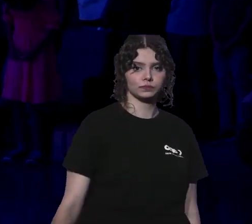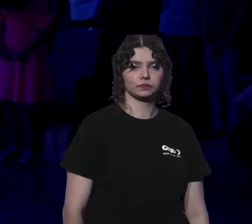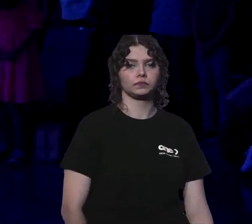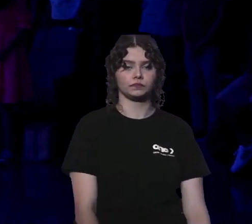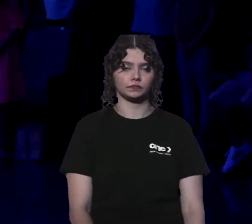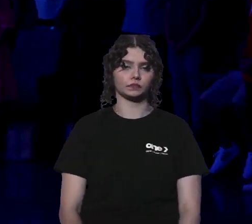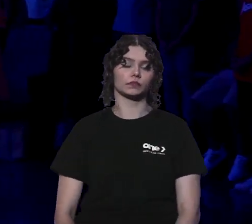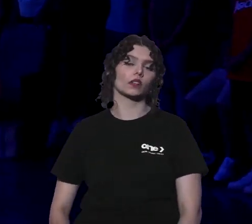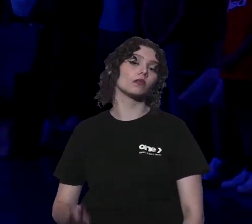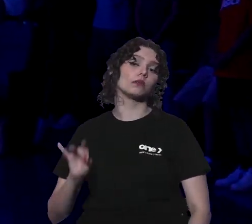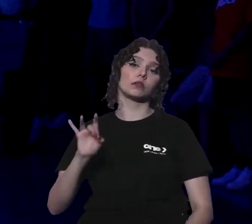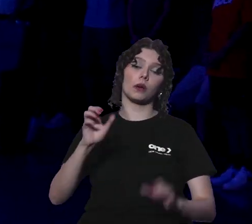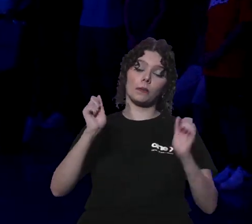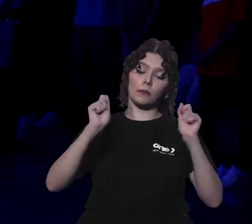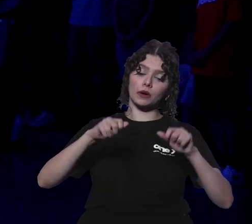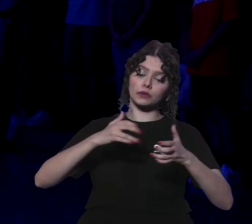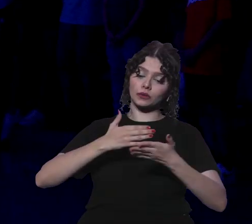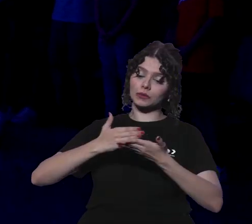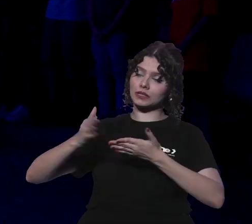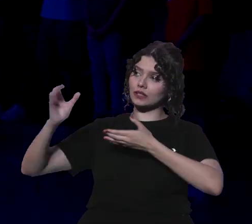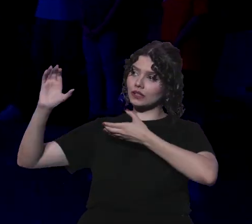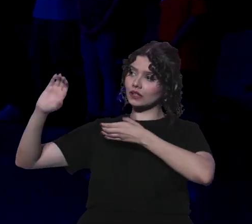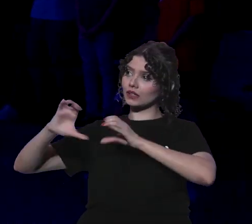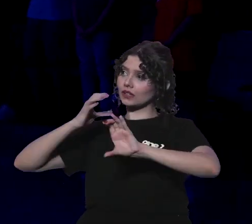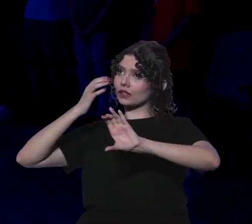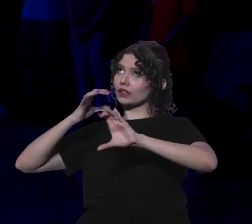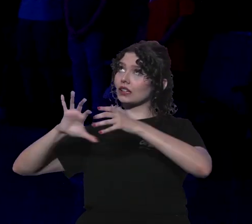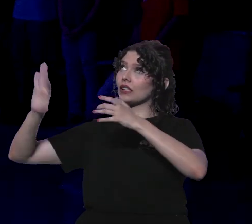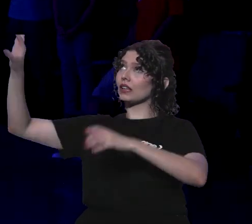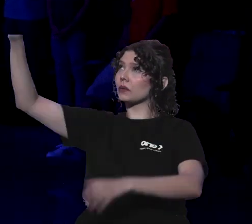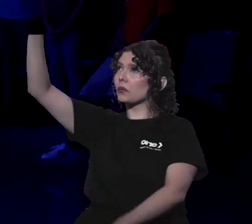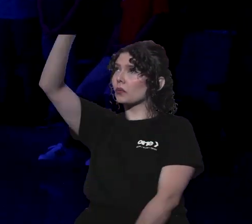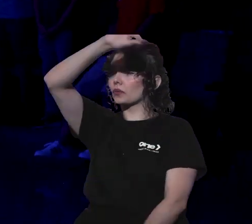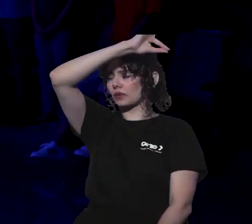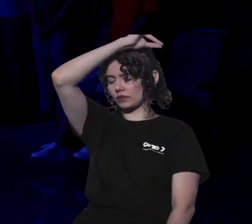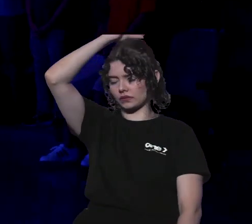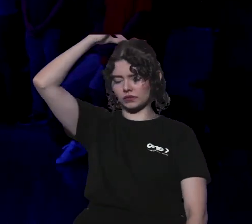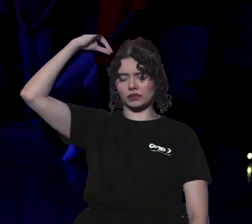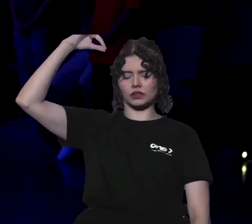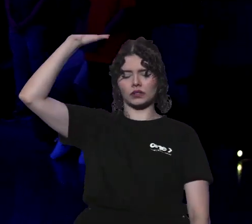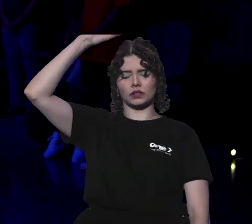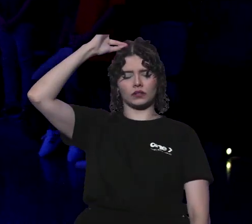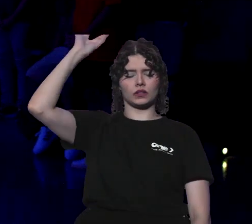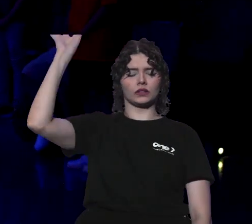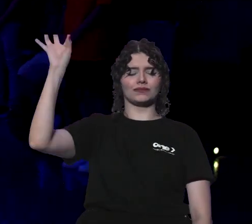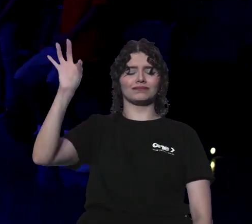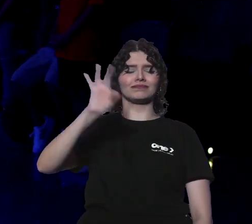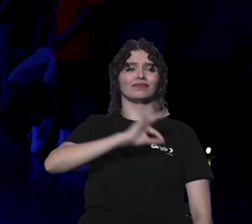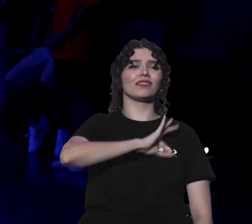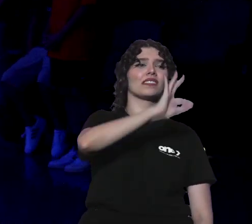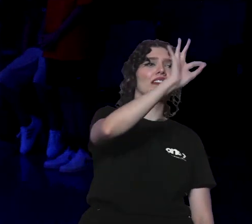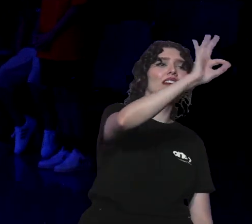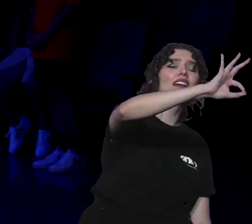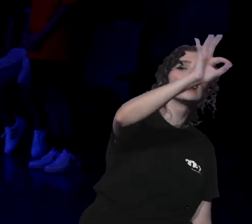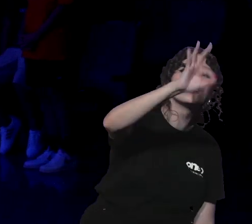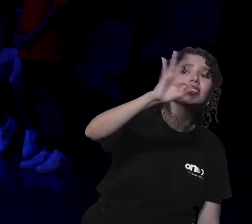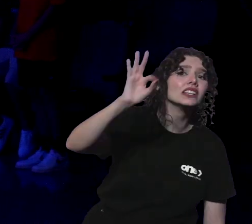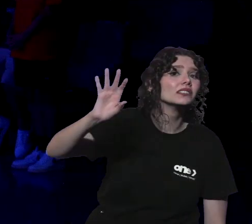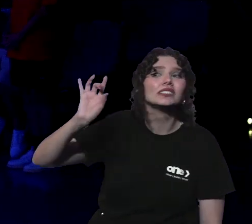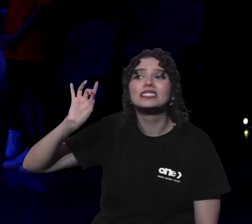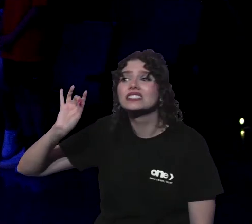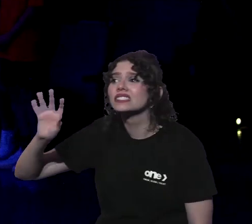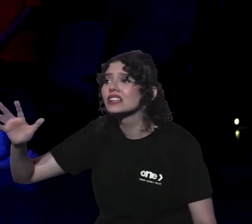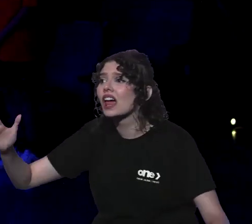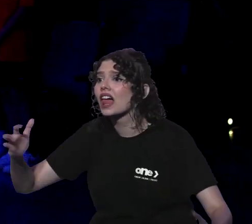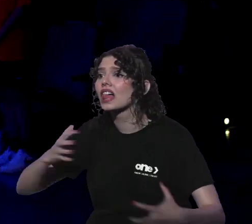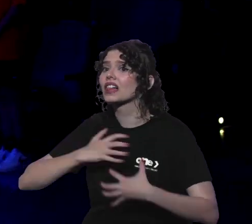Você só vai começar a cantar quando você sentir que o Espírito Santo te tocou. E sentir não significa uma presença